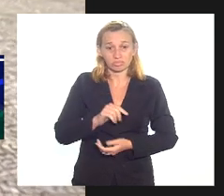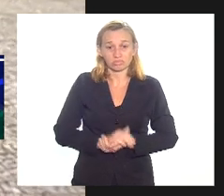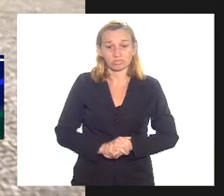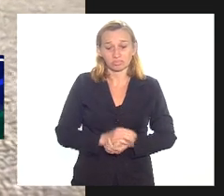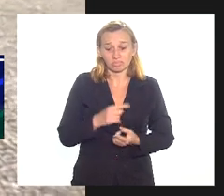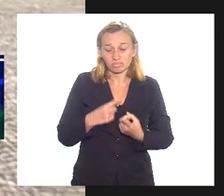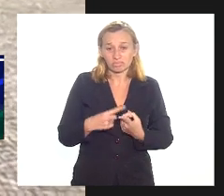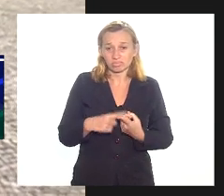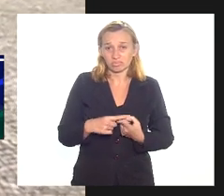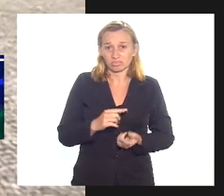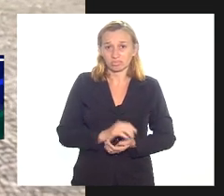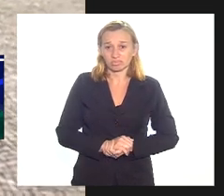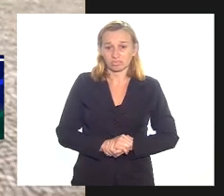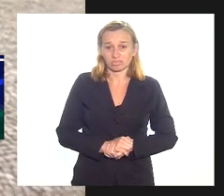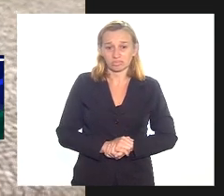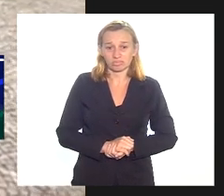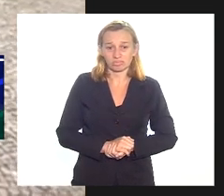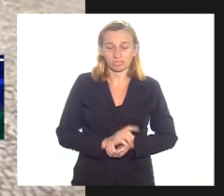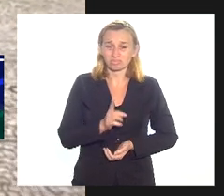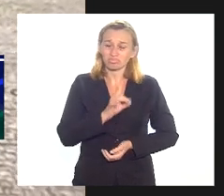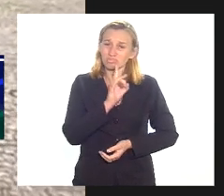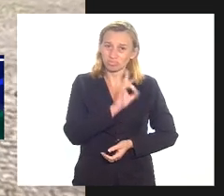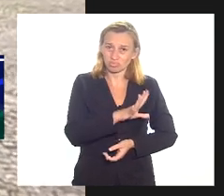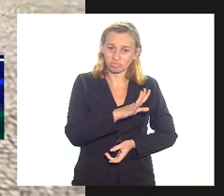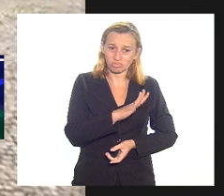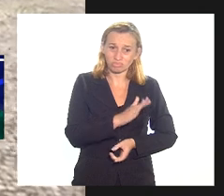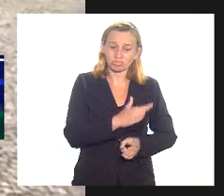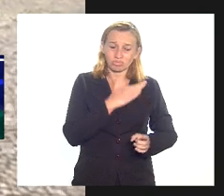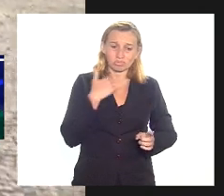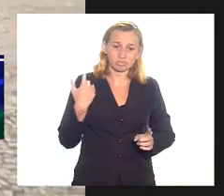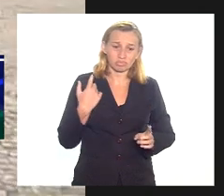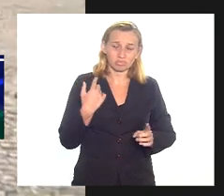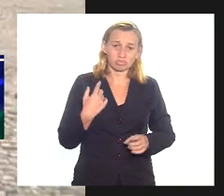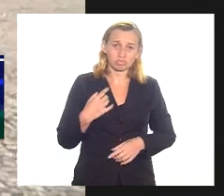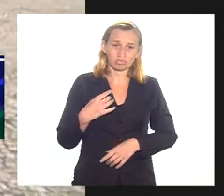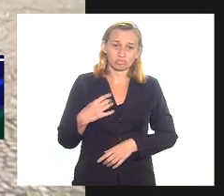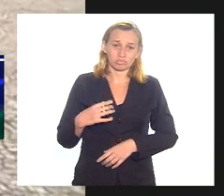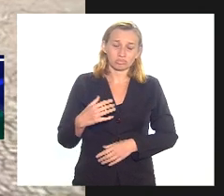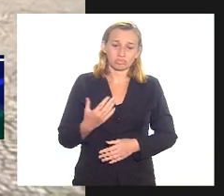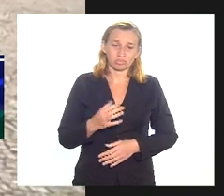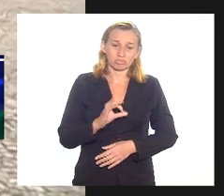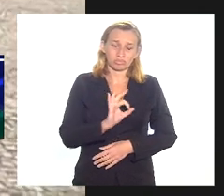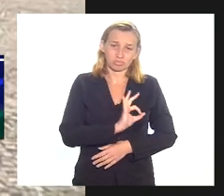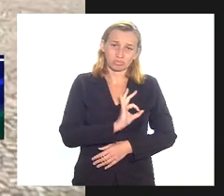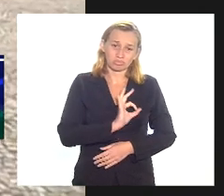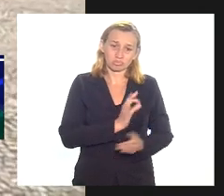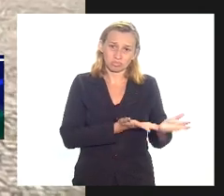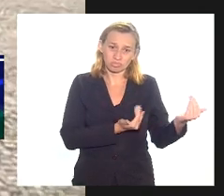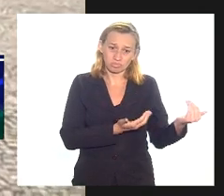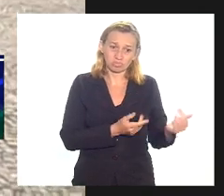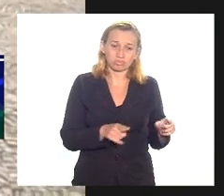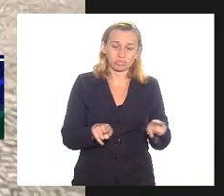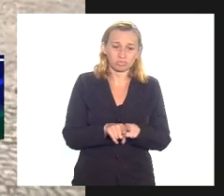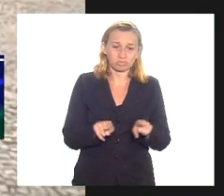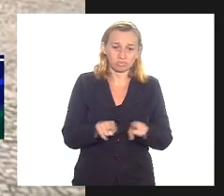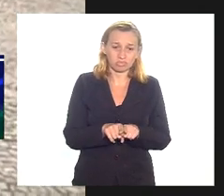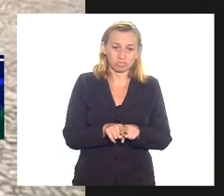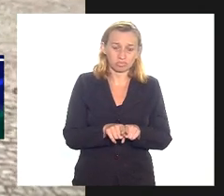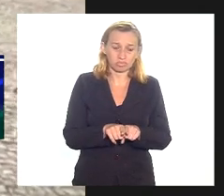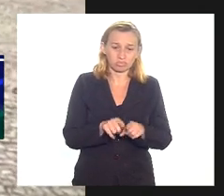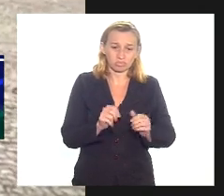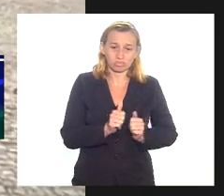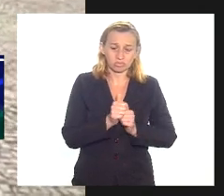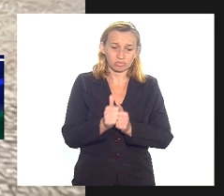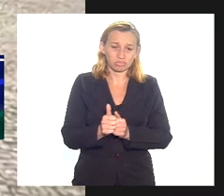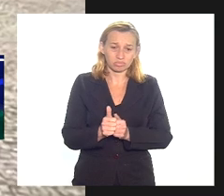porque não só pelo enterro desse jovem policial, mas, sobretudo, pelo que eu pude acompanhar na